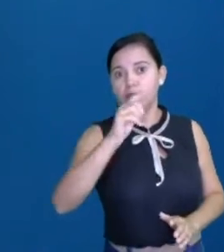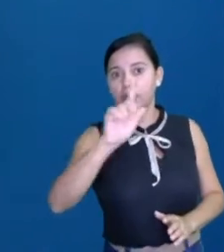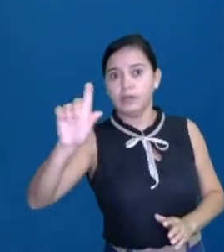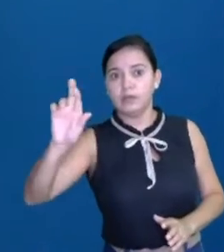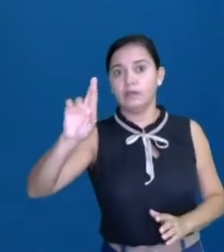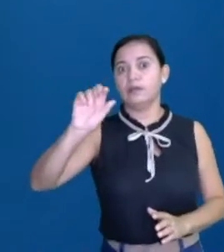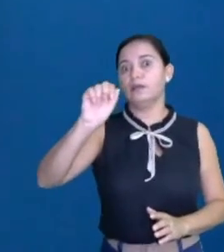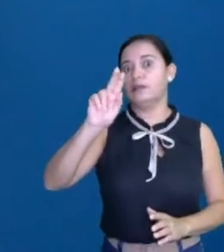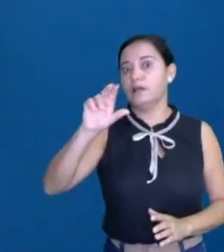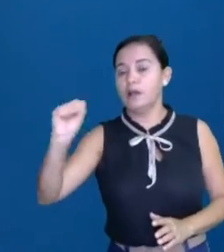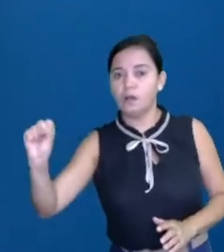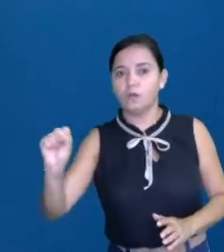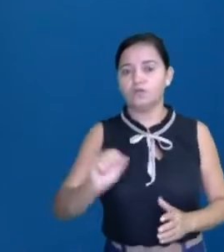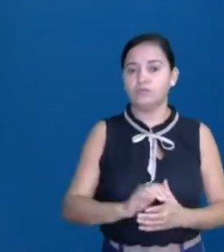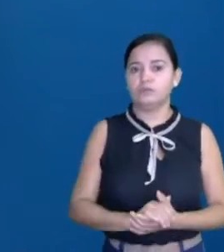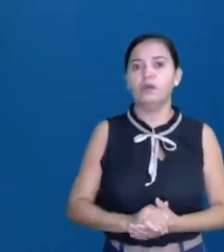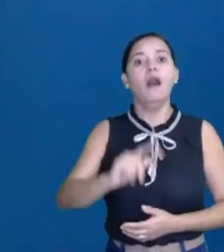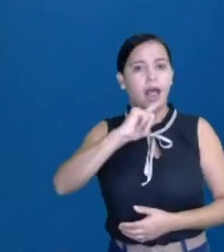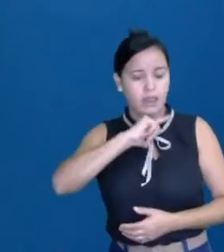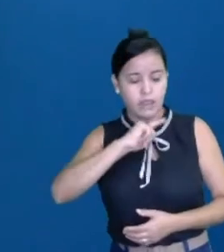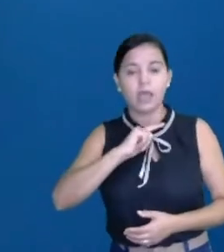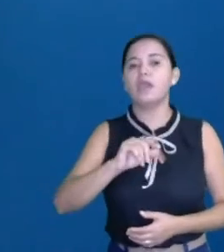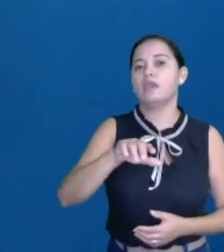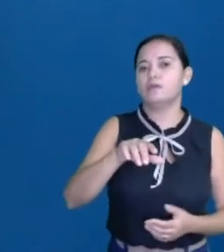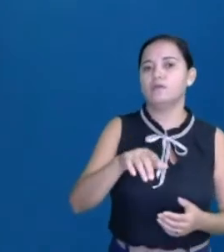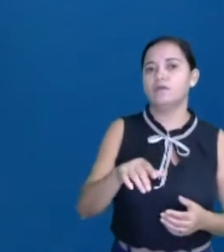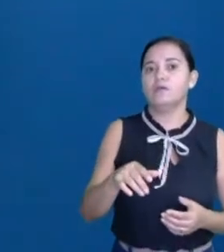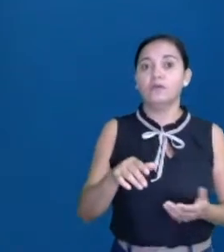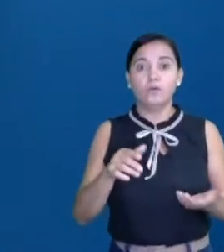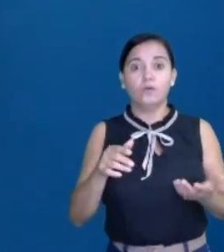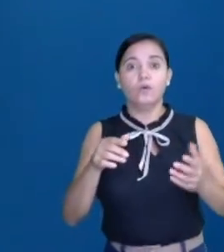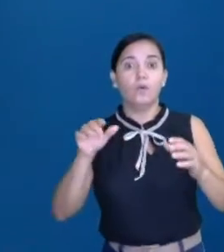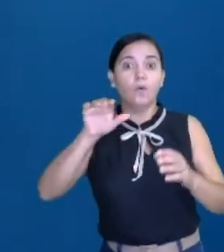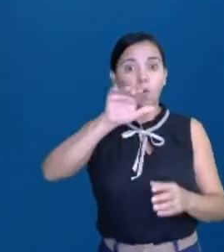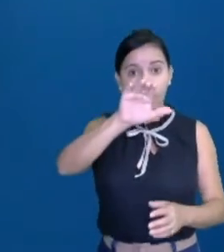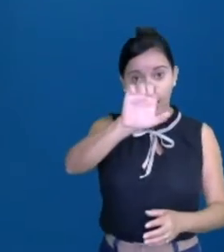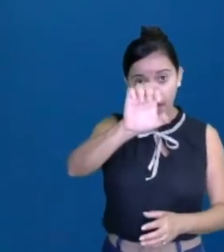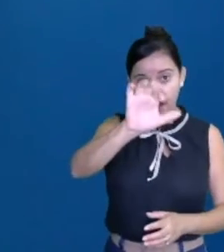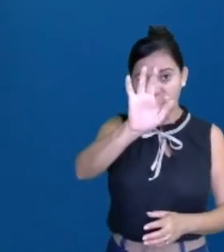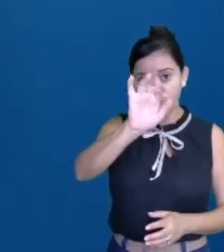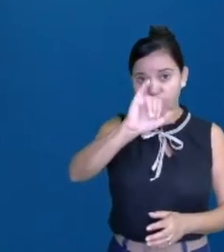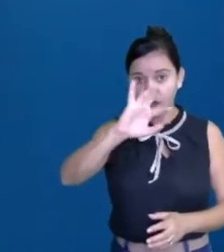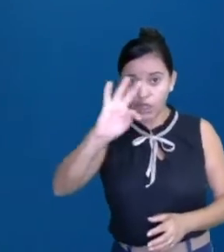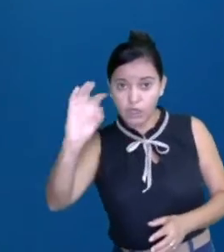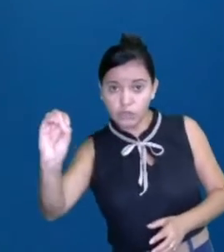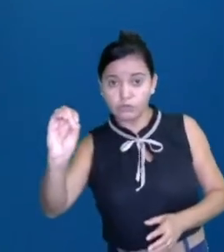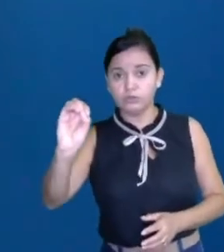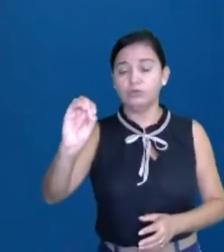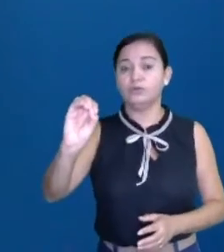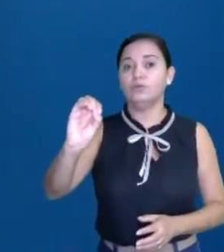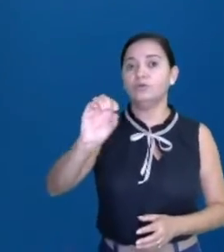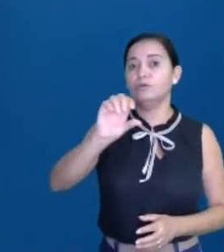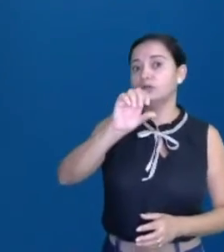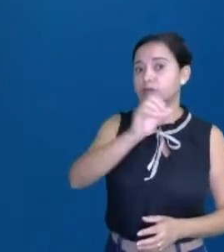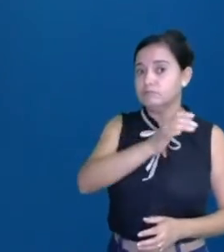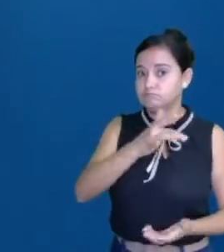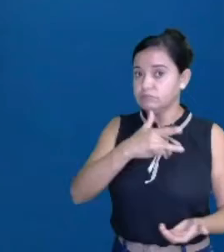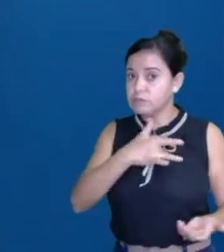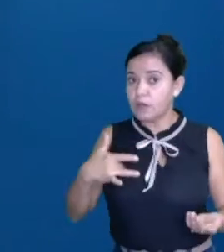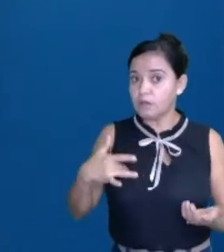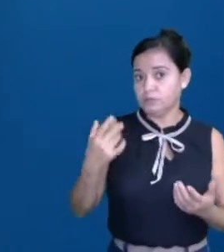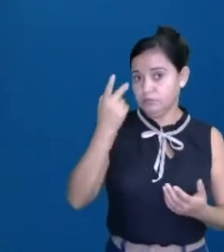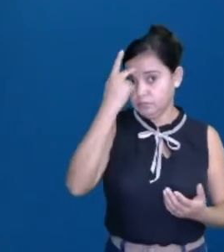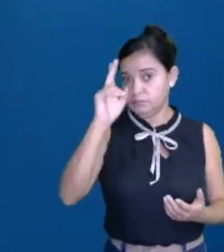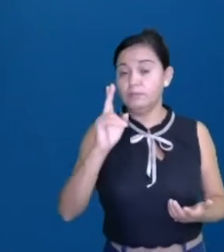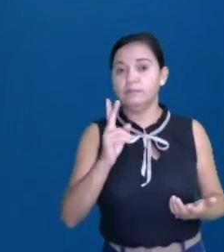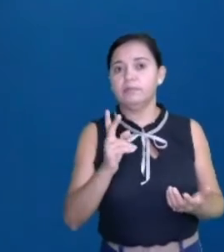do efeito estufa saudável, a gente tem uma temperatura em média de 15 graus Celsius. Mas lembrando que devido à